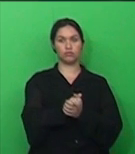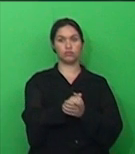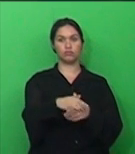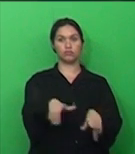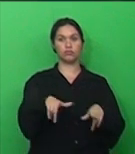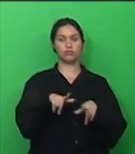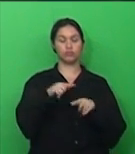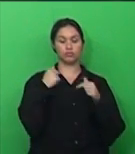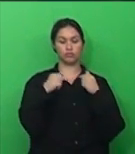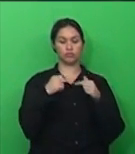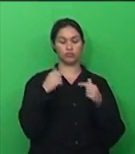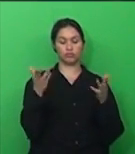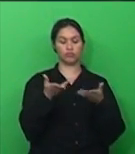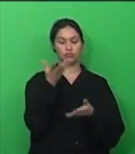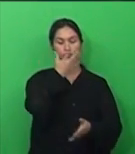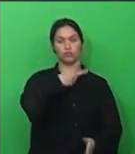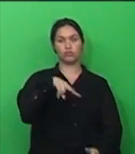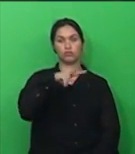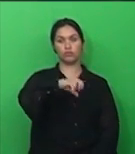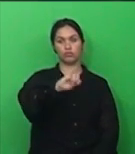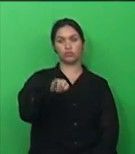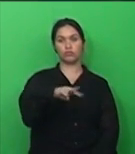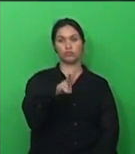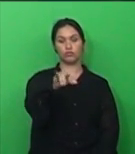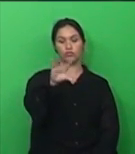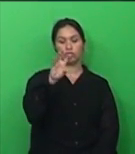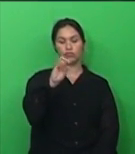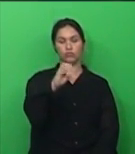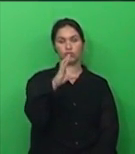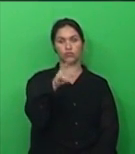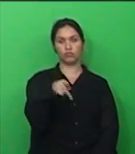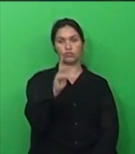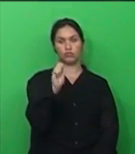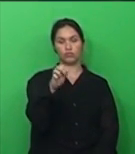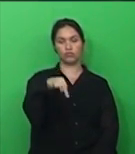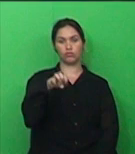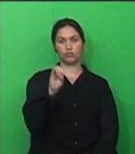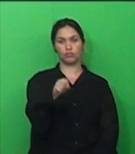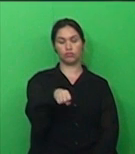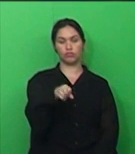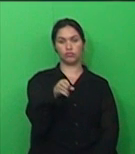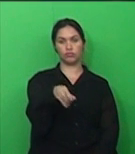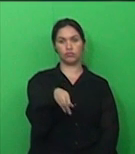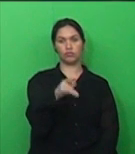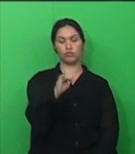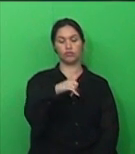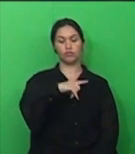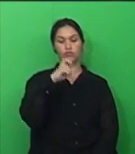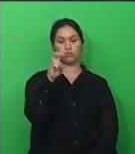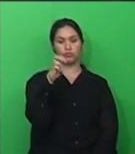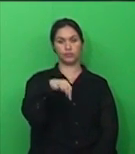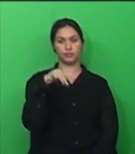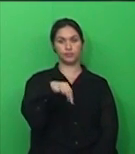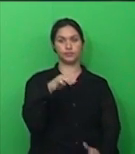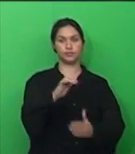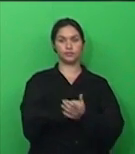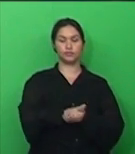Requerimento está em discussão. Com a palavra o autor do requerimento, vereador Júlio Kaminski. Vossa Excelência dispõe de 5 minutos.